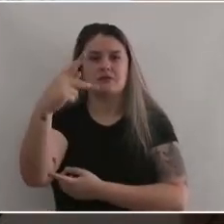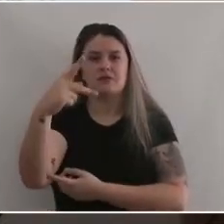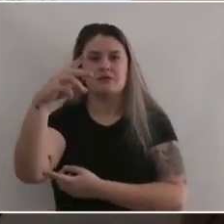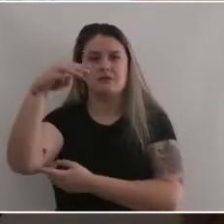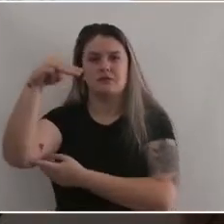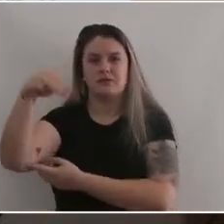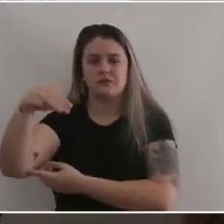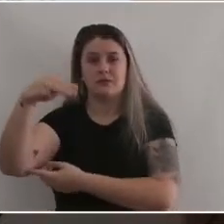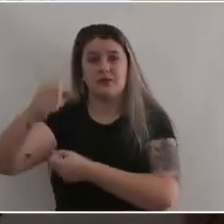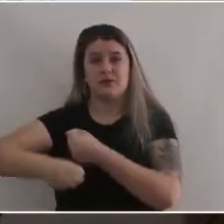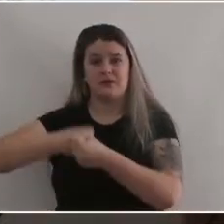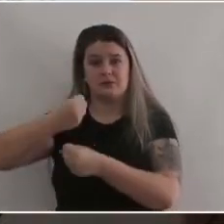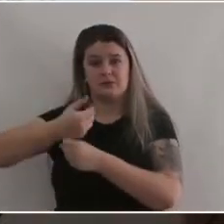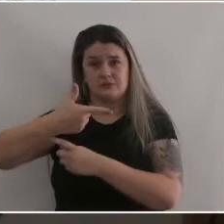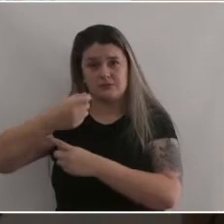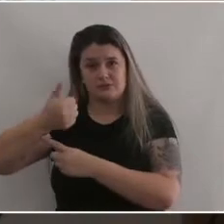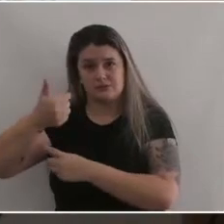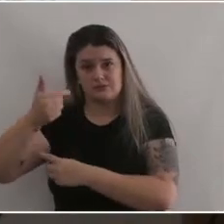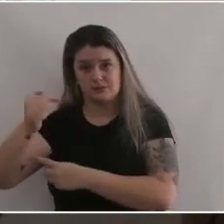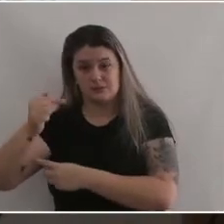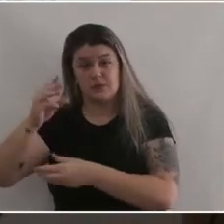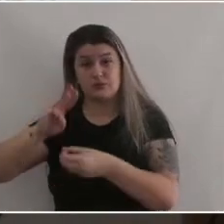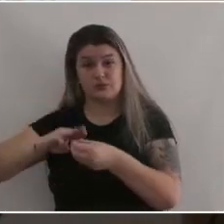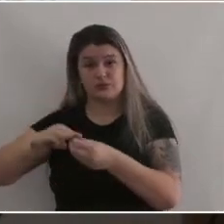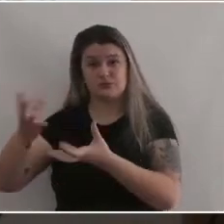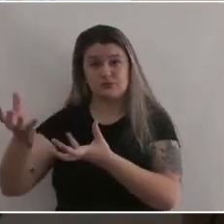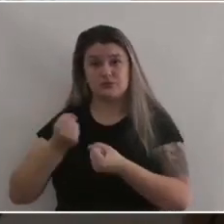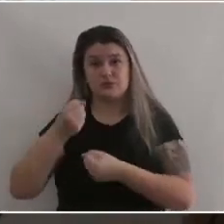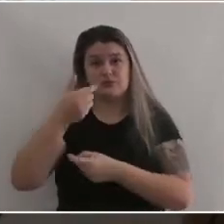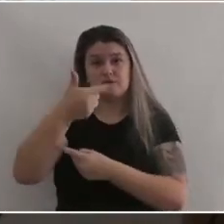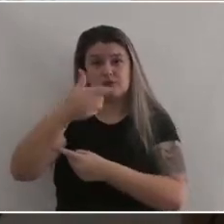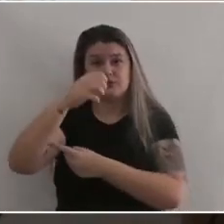de 2017, o município recebeu